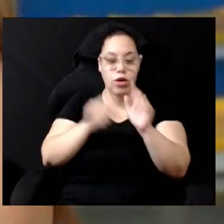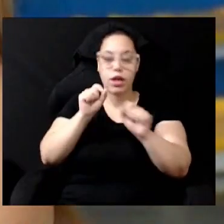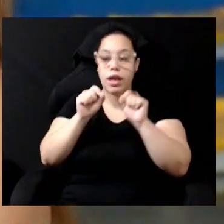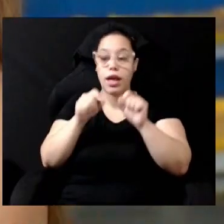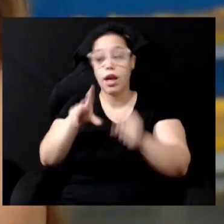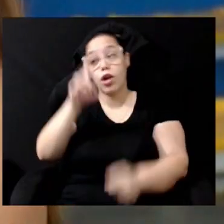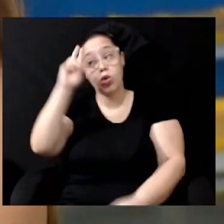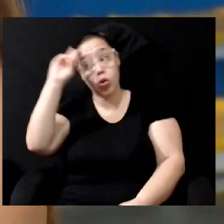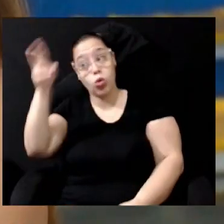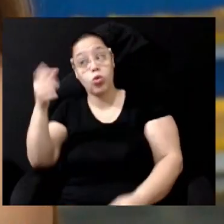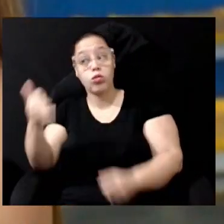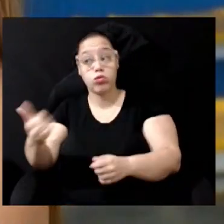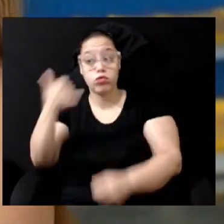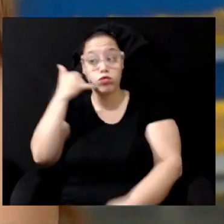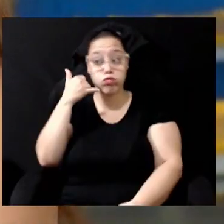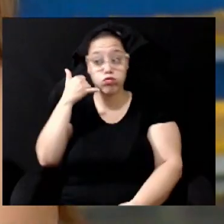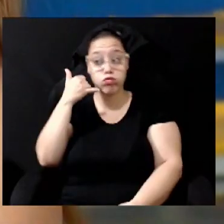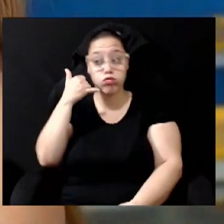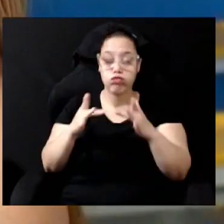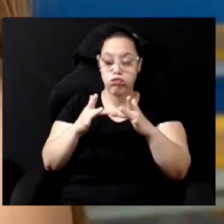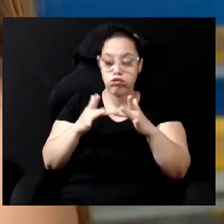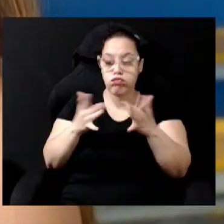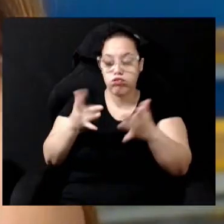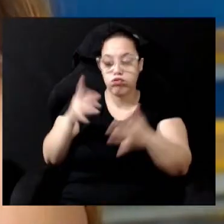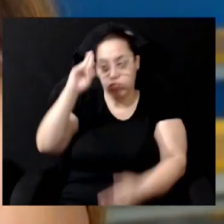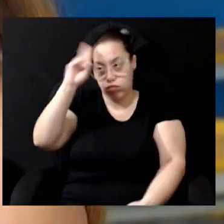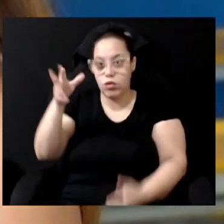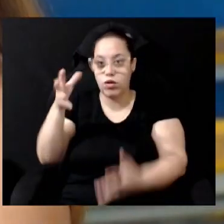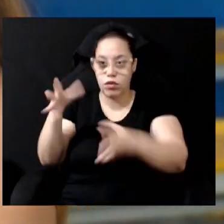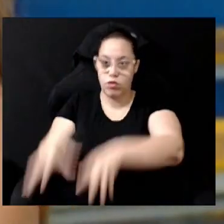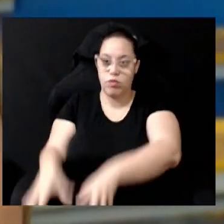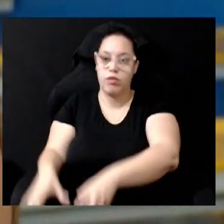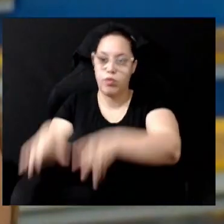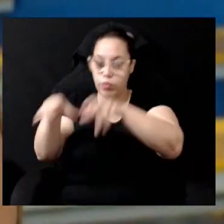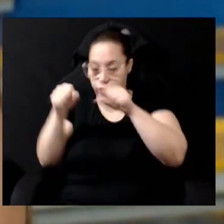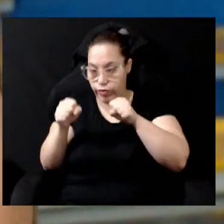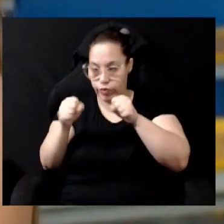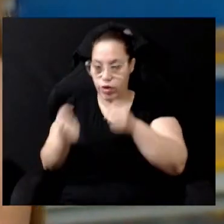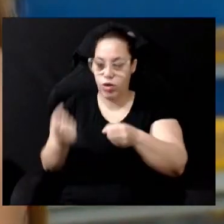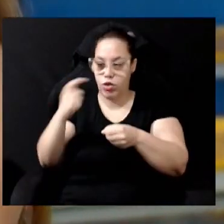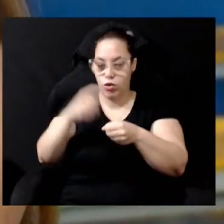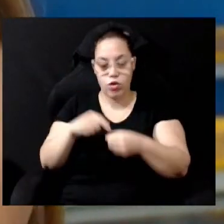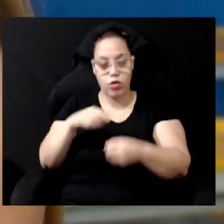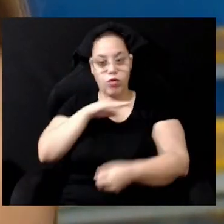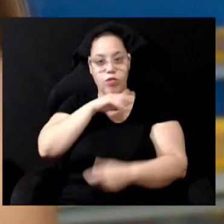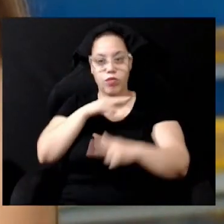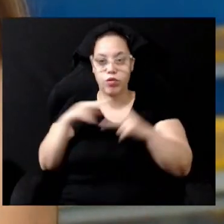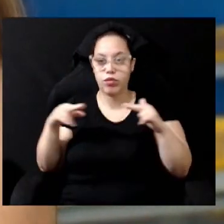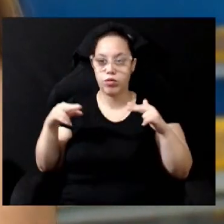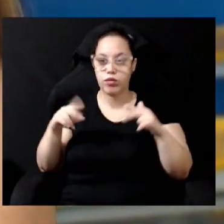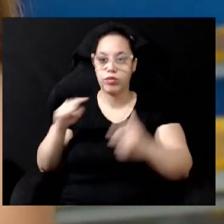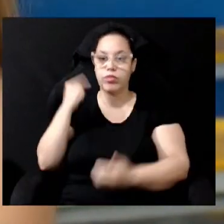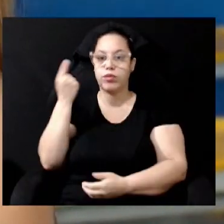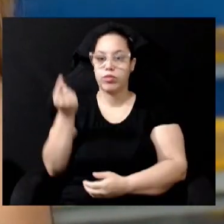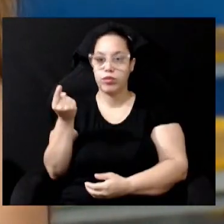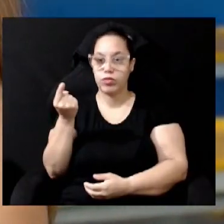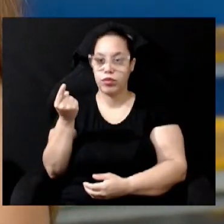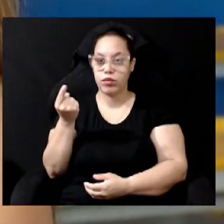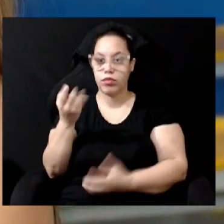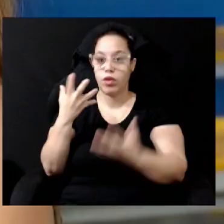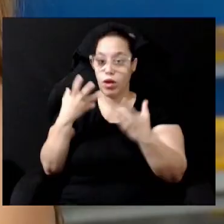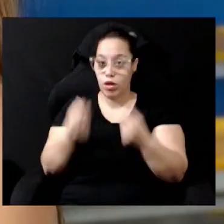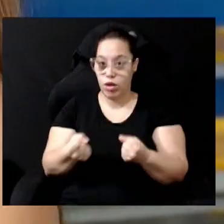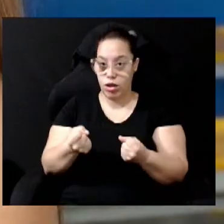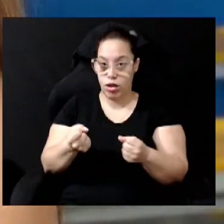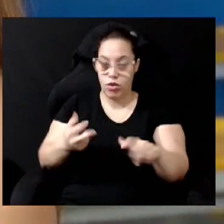contato, e aí o proprietário pode resgatar o seu animalzinho. Então, aí recebe a castração,